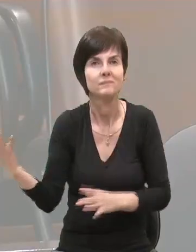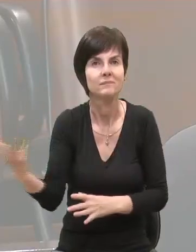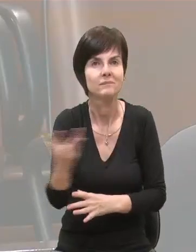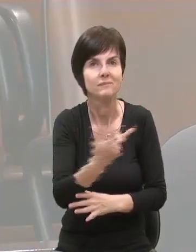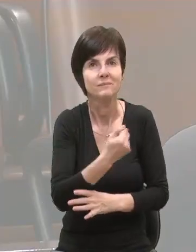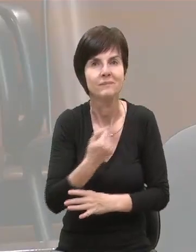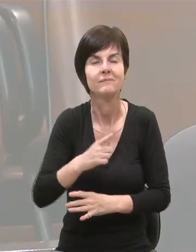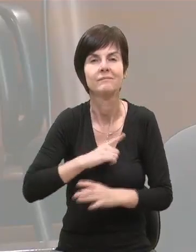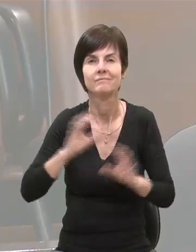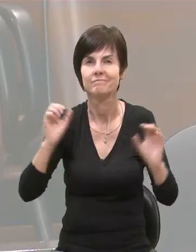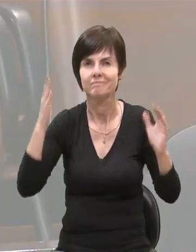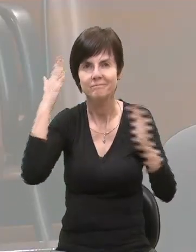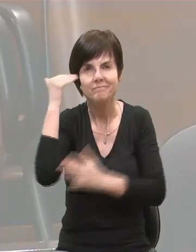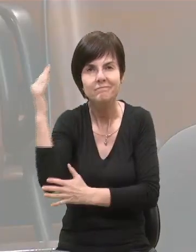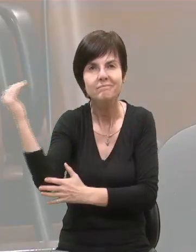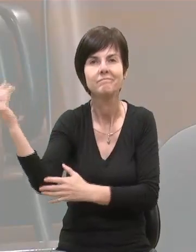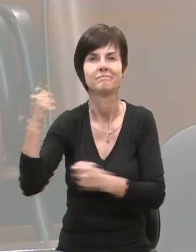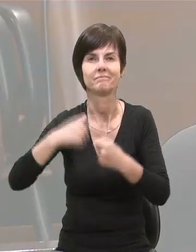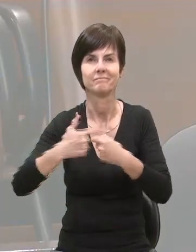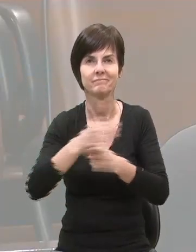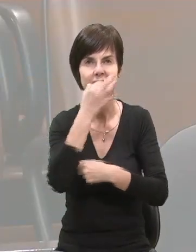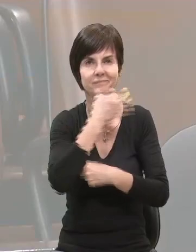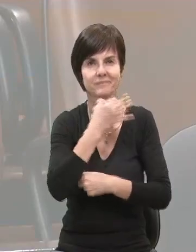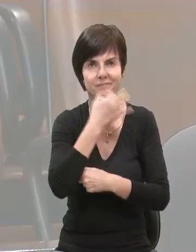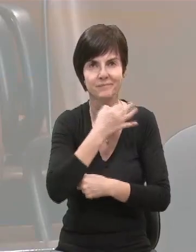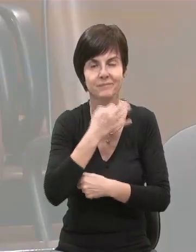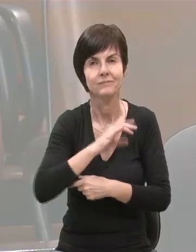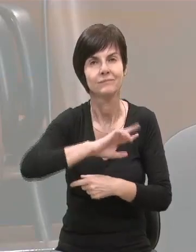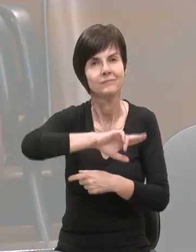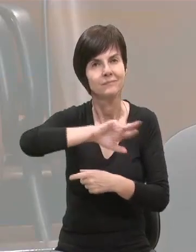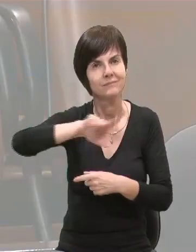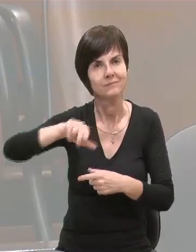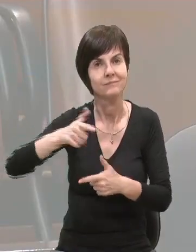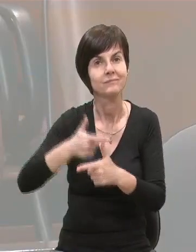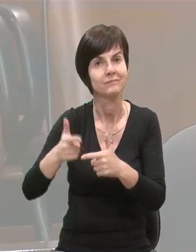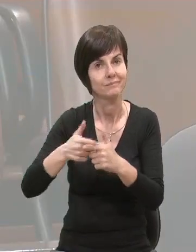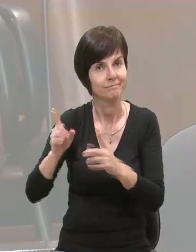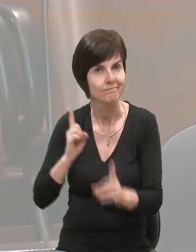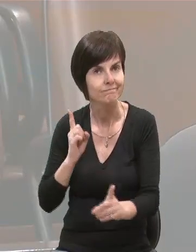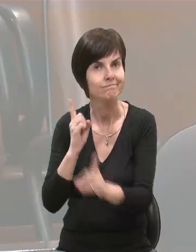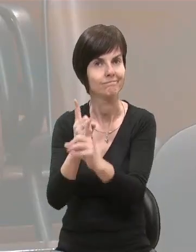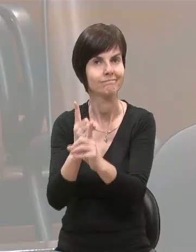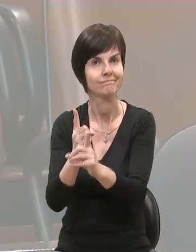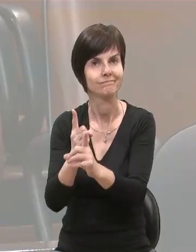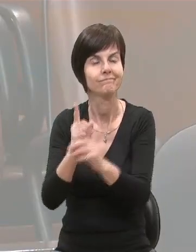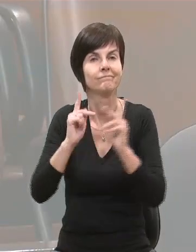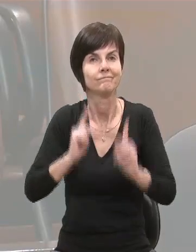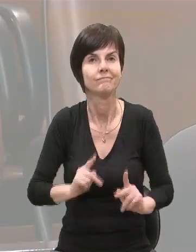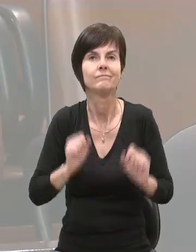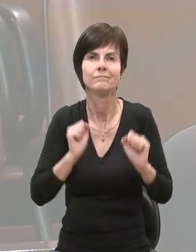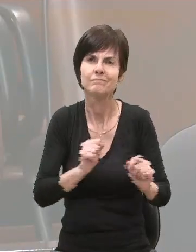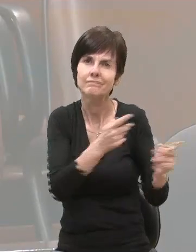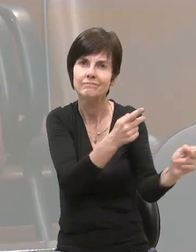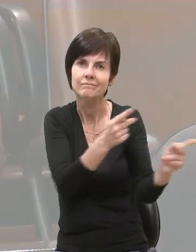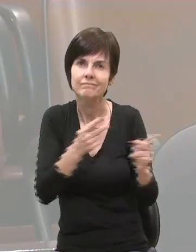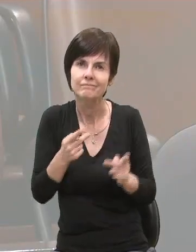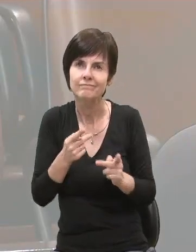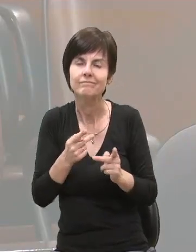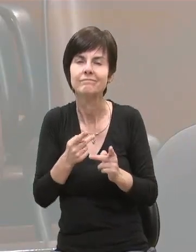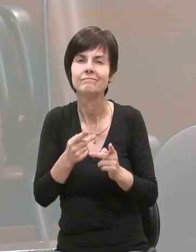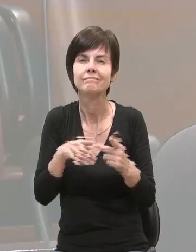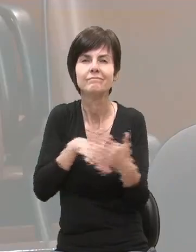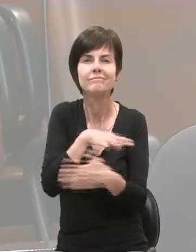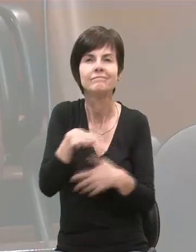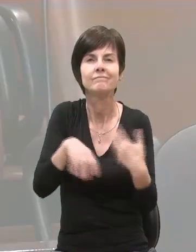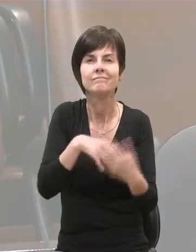tenhamos sucesso, que nossa cidade de Caxias do Sul, mesmo com vários problemas que a gente encontra, né, que as pessoas possam nos visitar, se envolver com esse